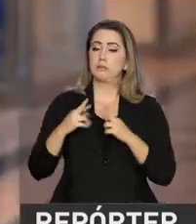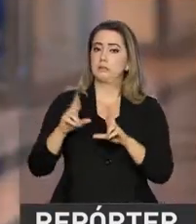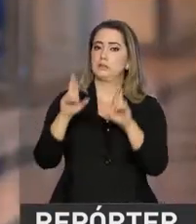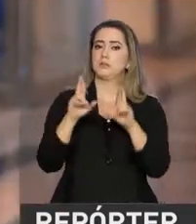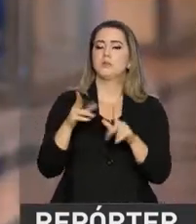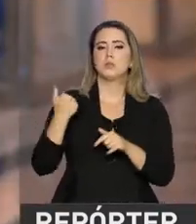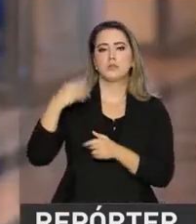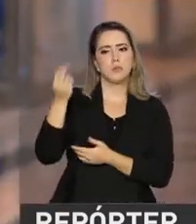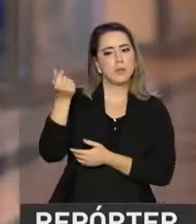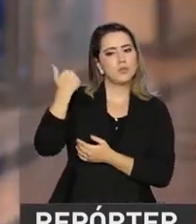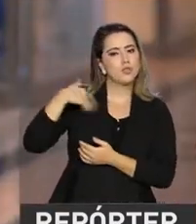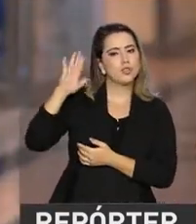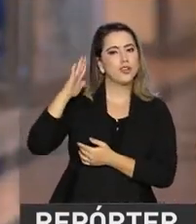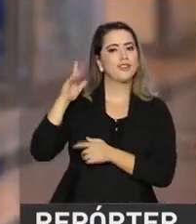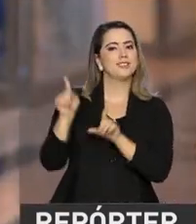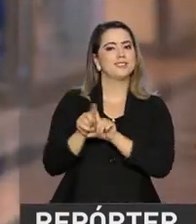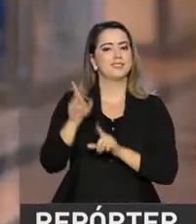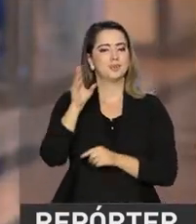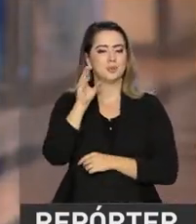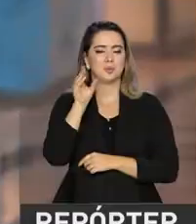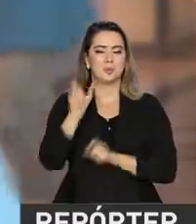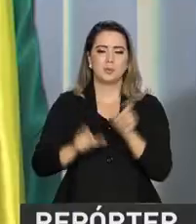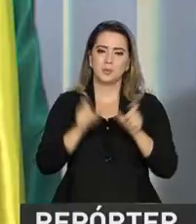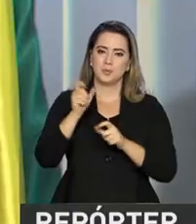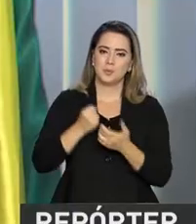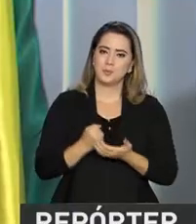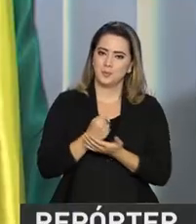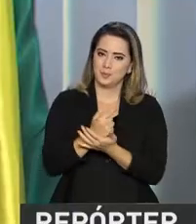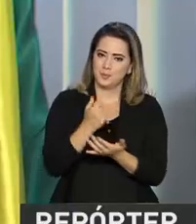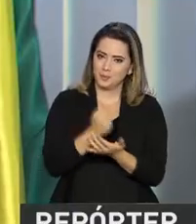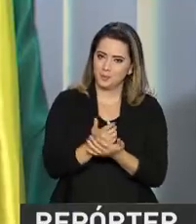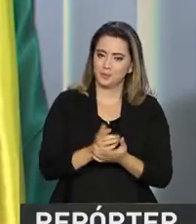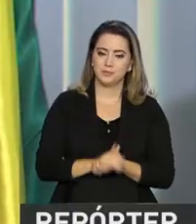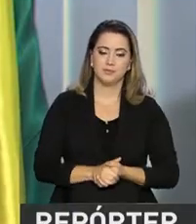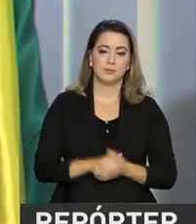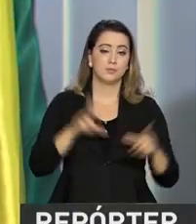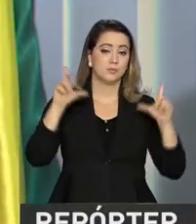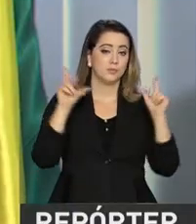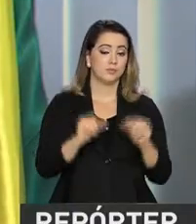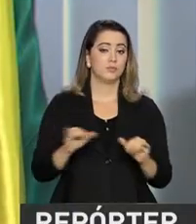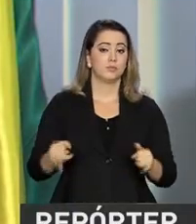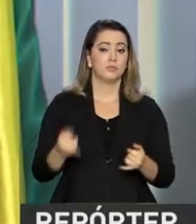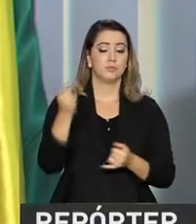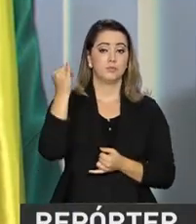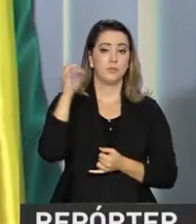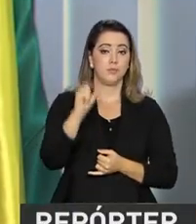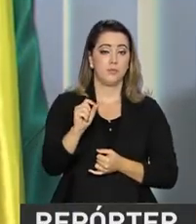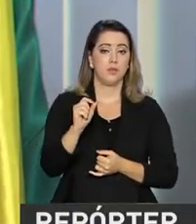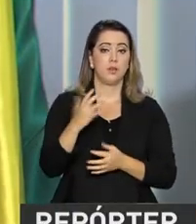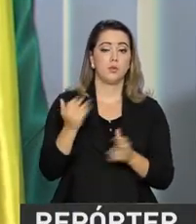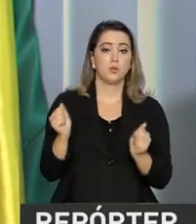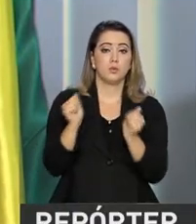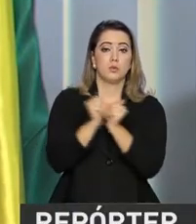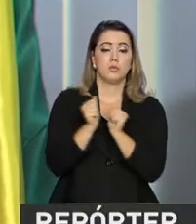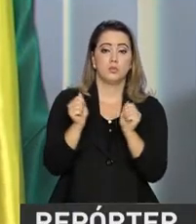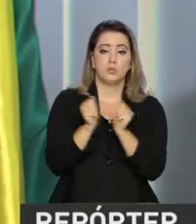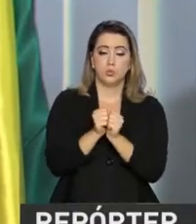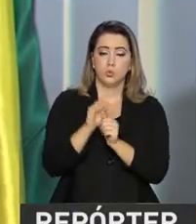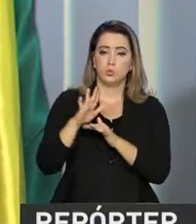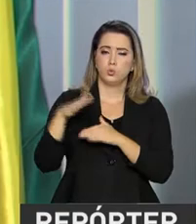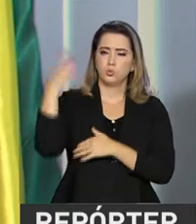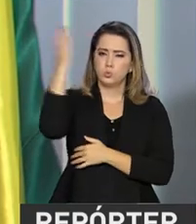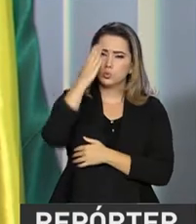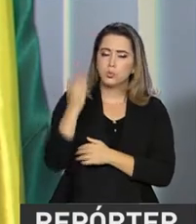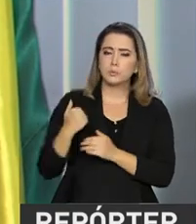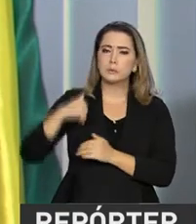que sobre mais dinheiro no bolso do consumidor. A redução dos juros, né, levando o Brasil